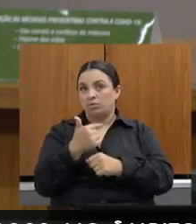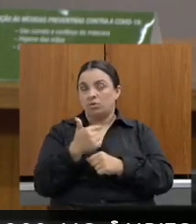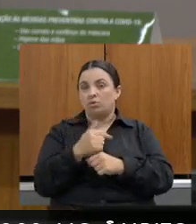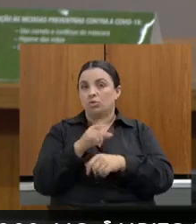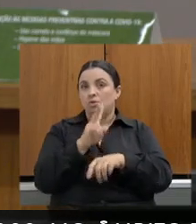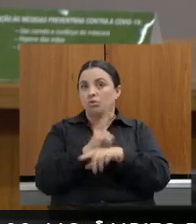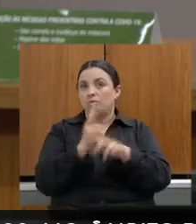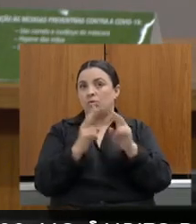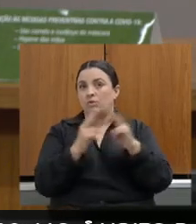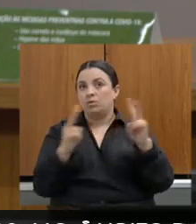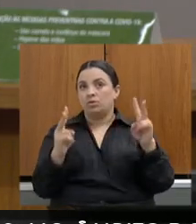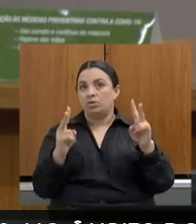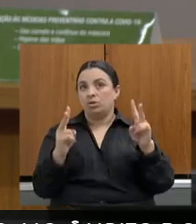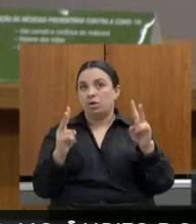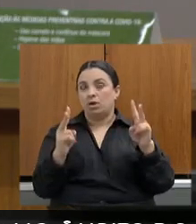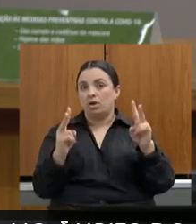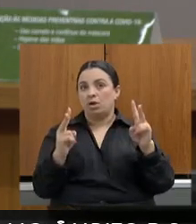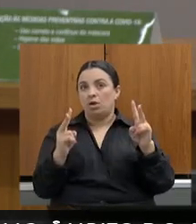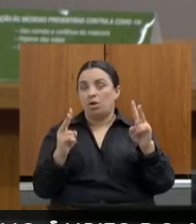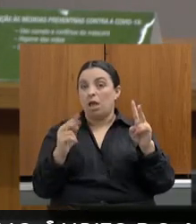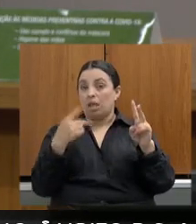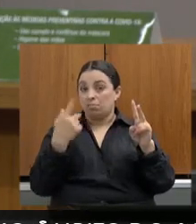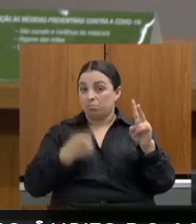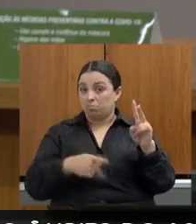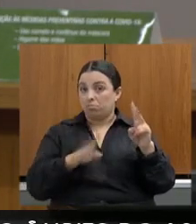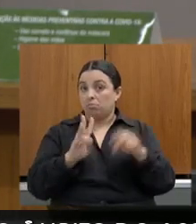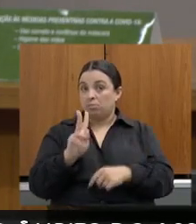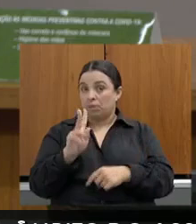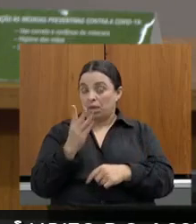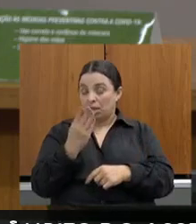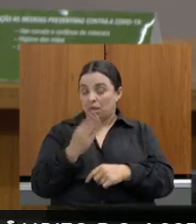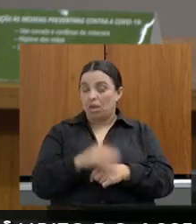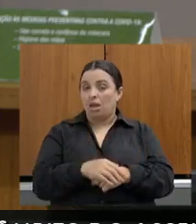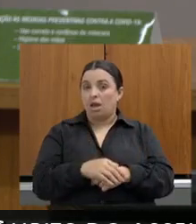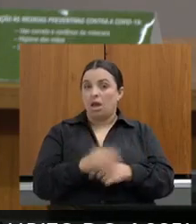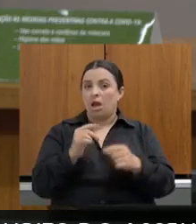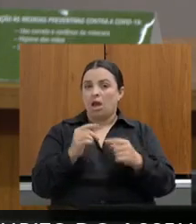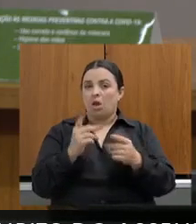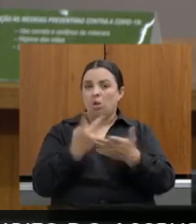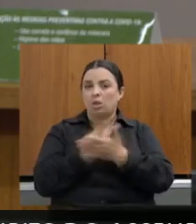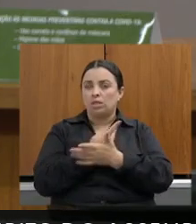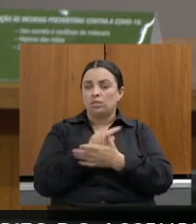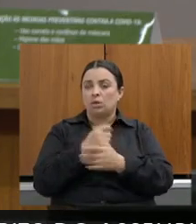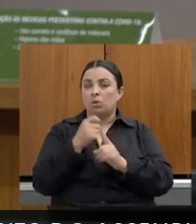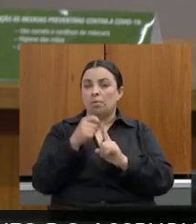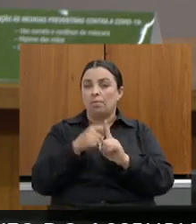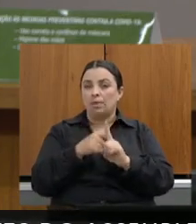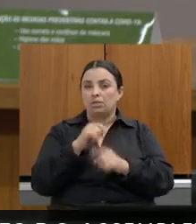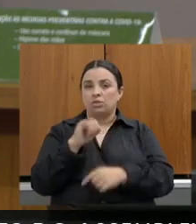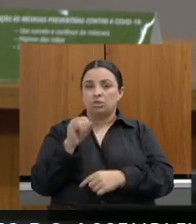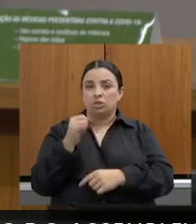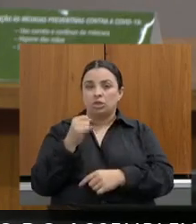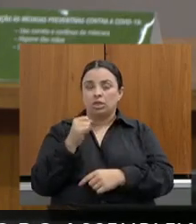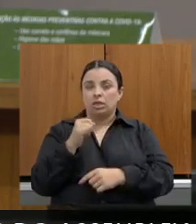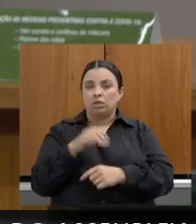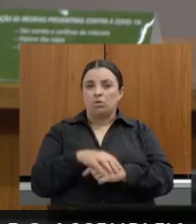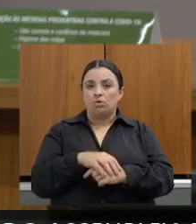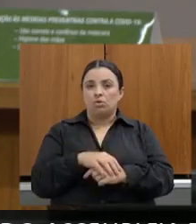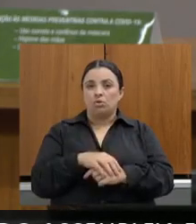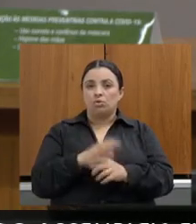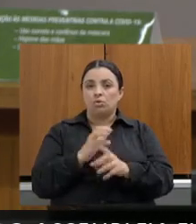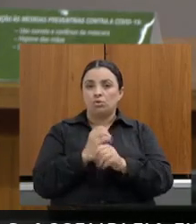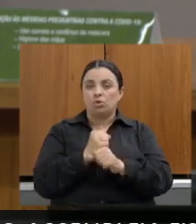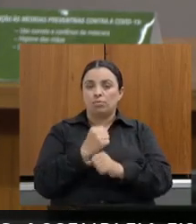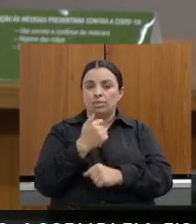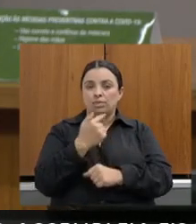plantão digital aqui na central nós tivemos agora no mês de janeiro uma média de